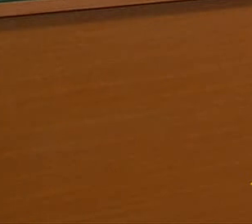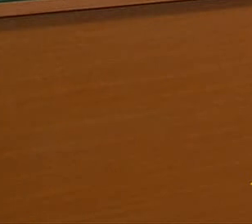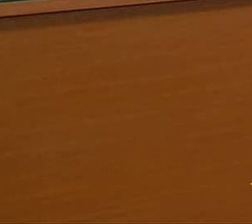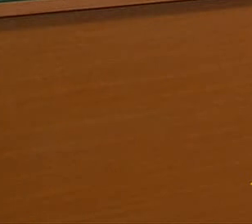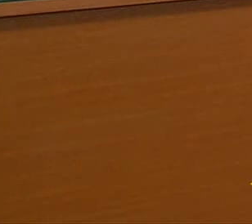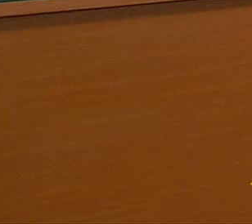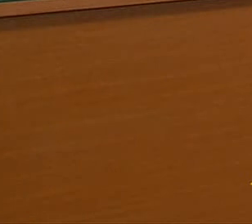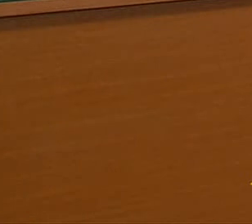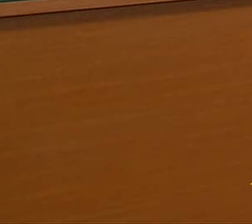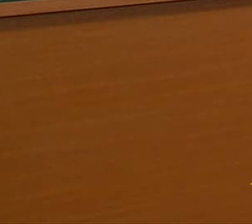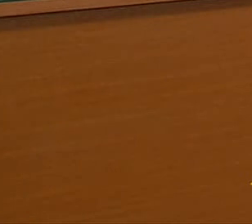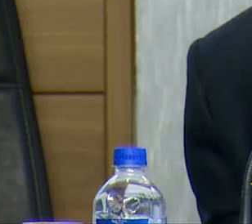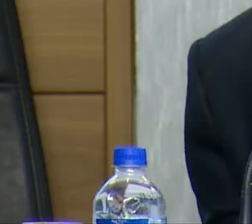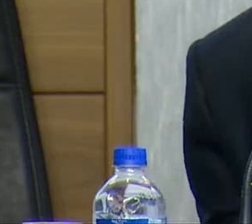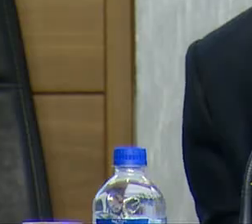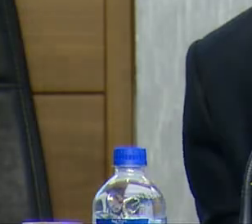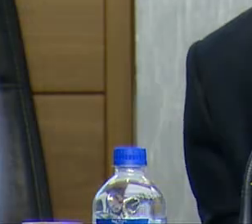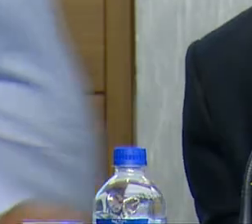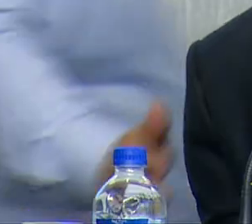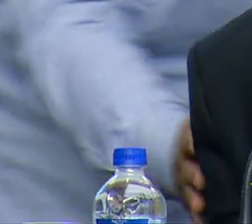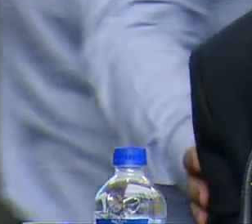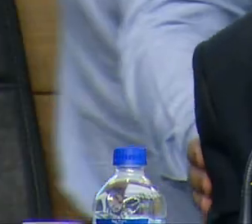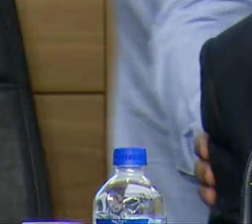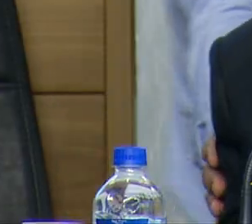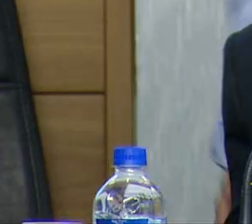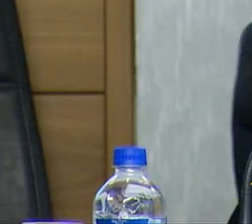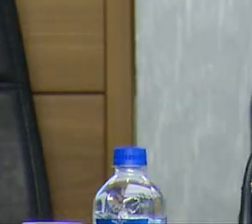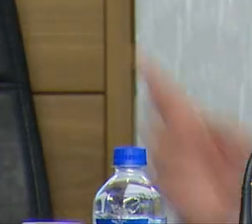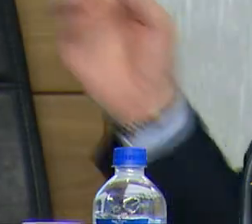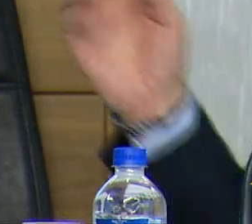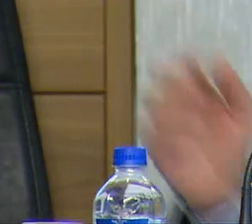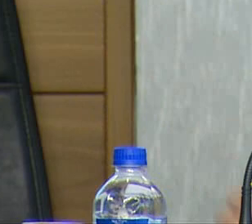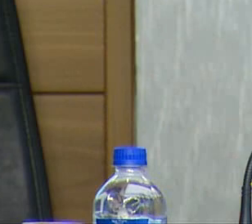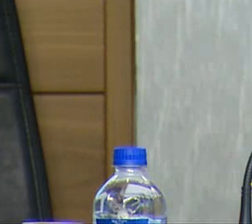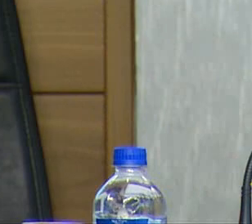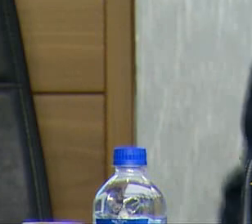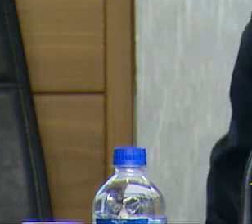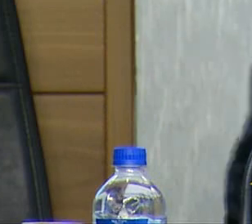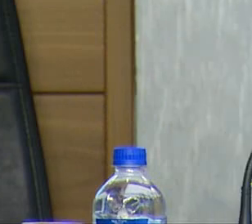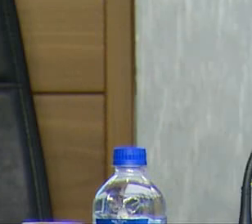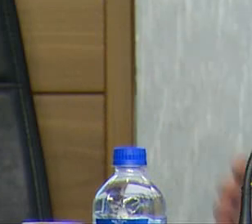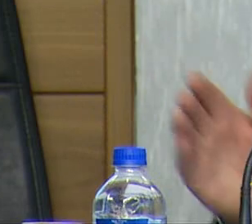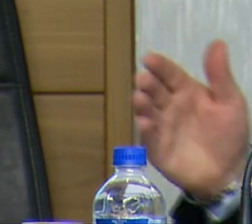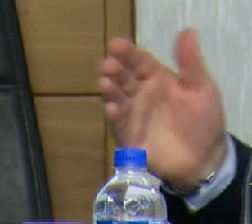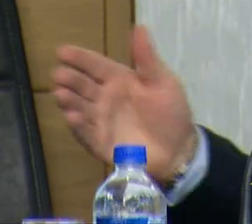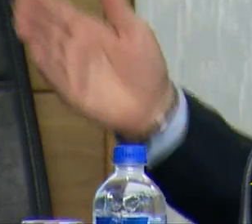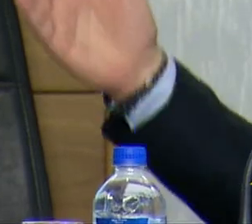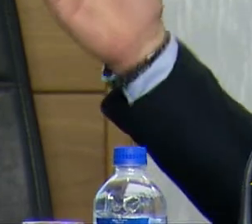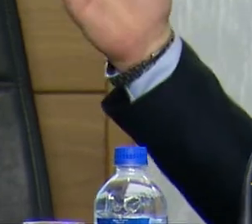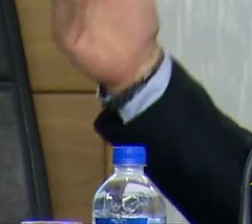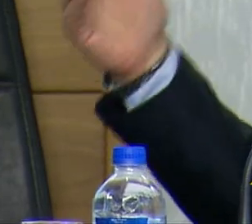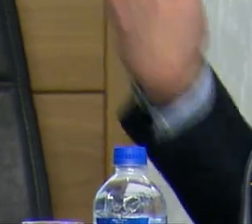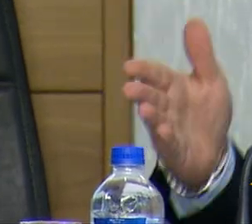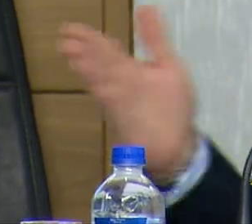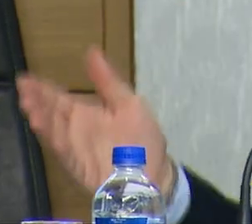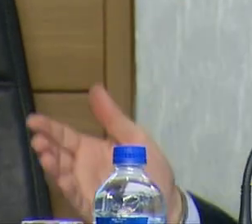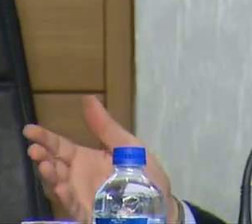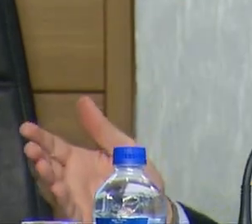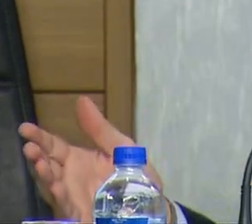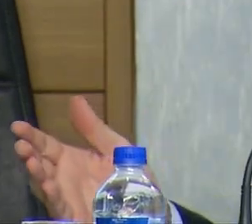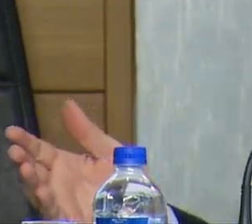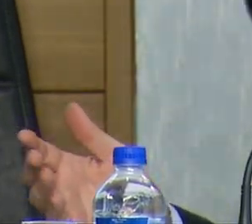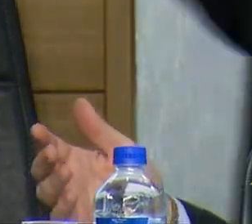Porque todo mundo se preparou para esse horário. Eu não acho certo começar a mexer, mas eu vou falar sobre o regalado, ele tiver um